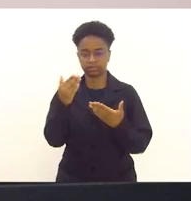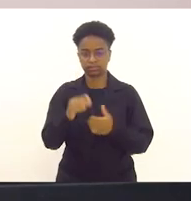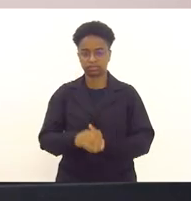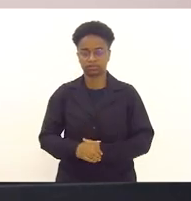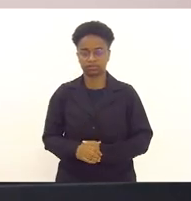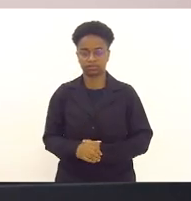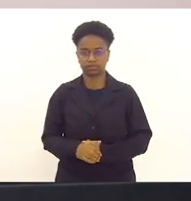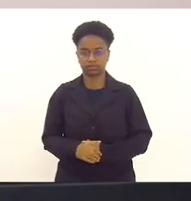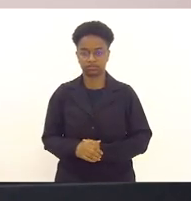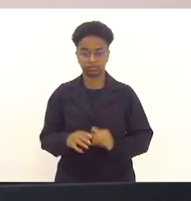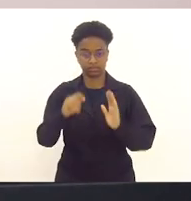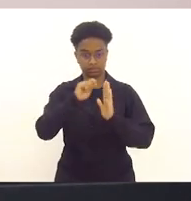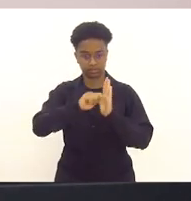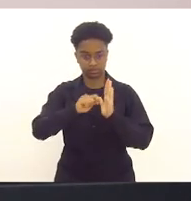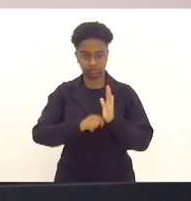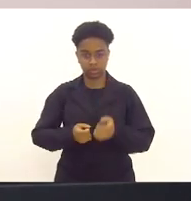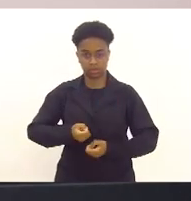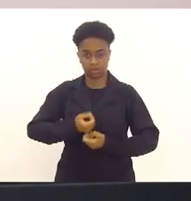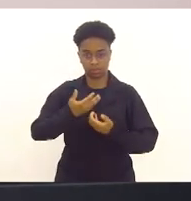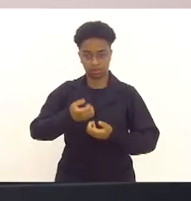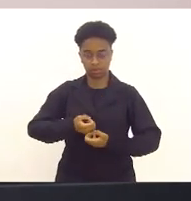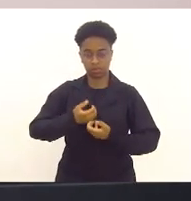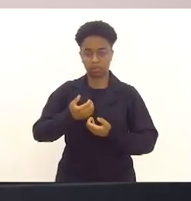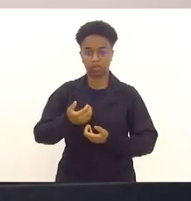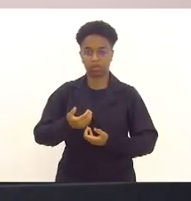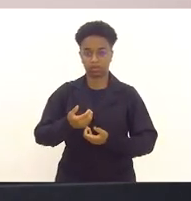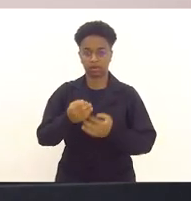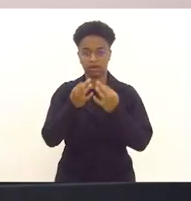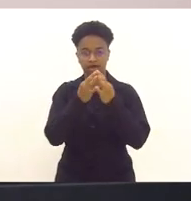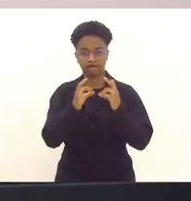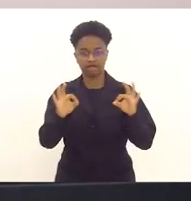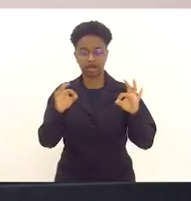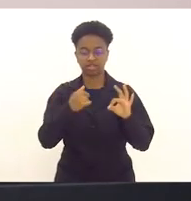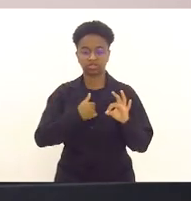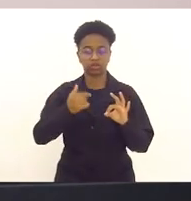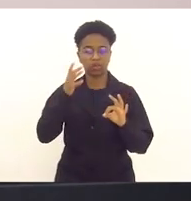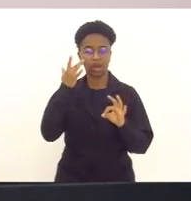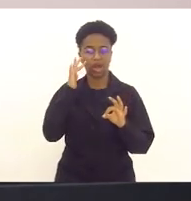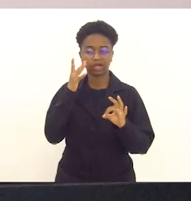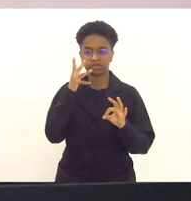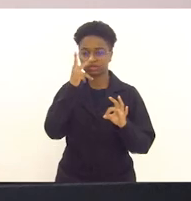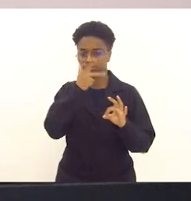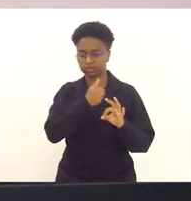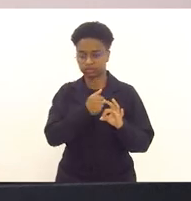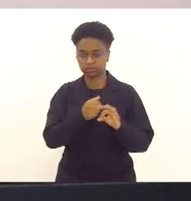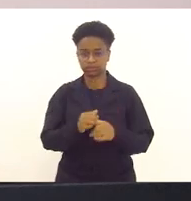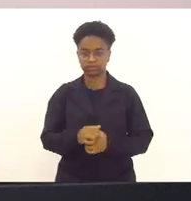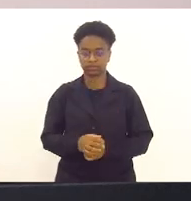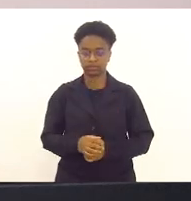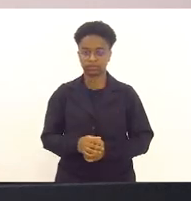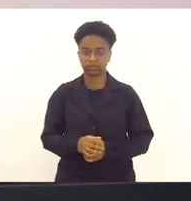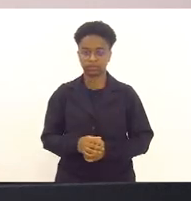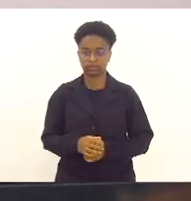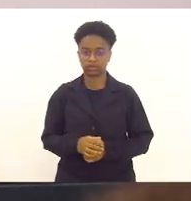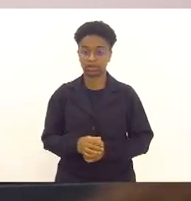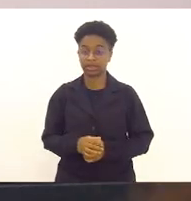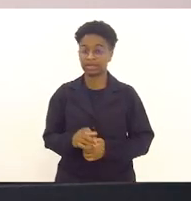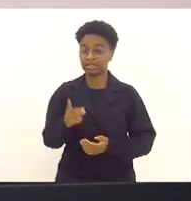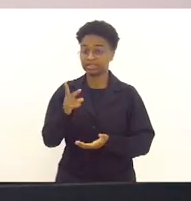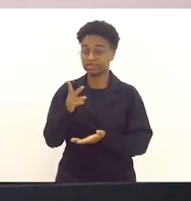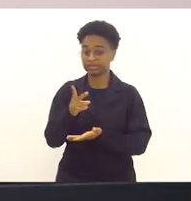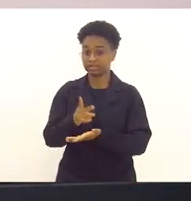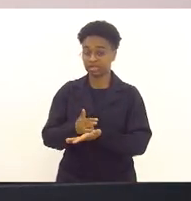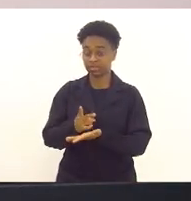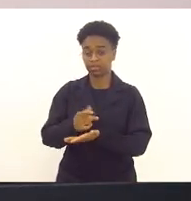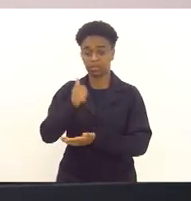a escritora e poetisa norte-americano uma frase que eu achei gostei muito e diz o seguinte toda vez que uma mulher